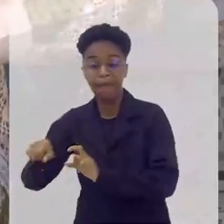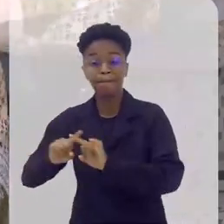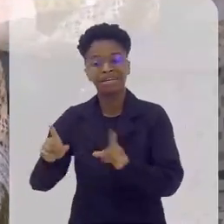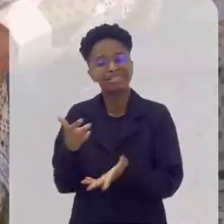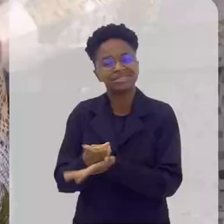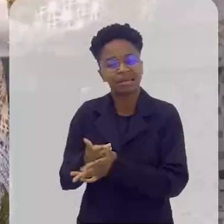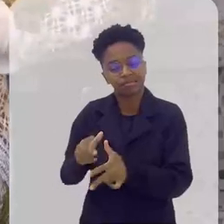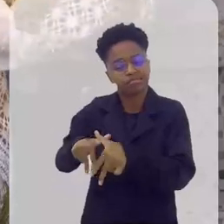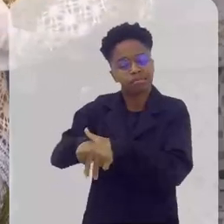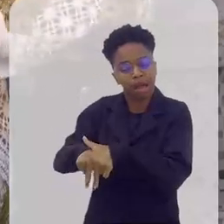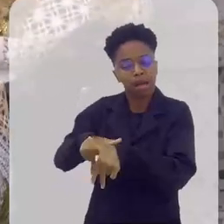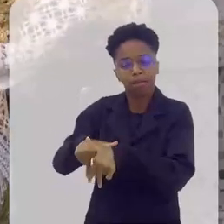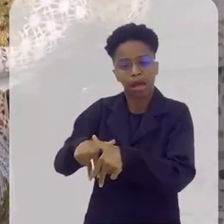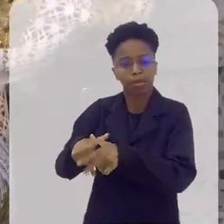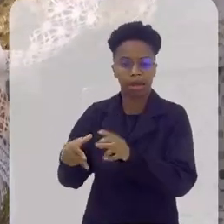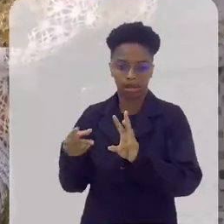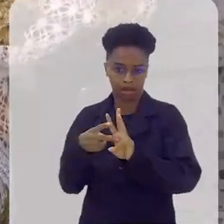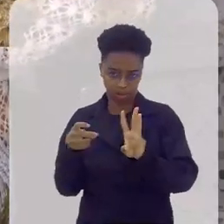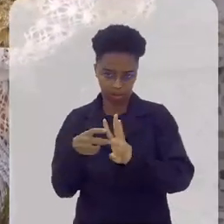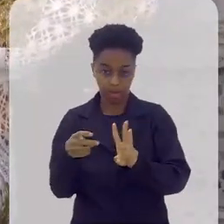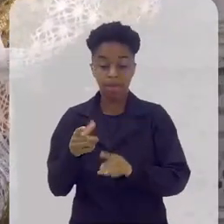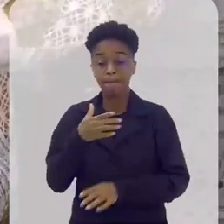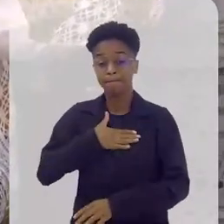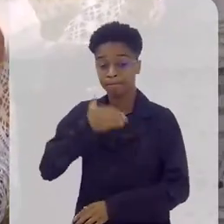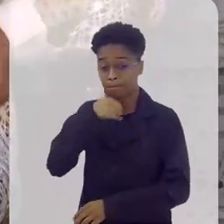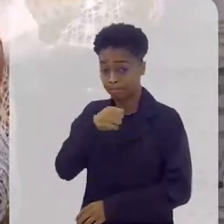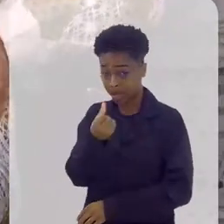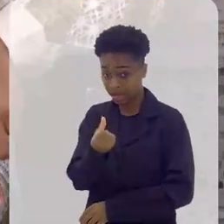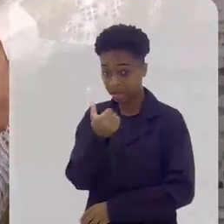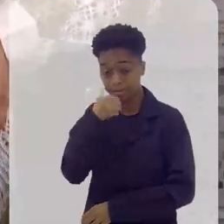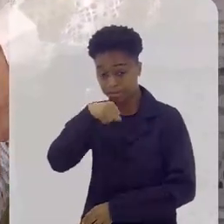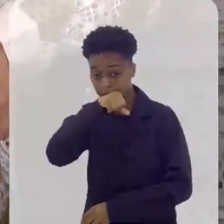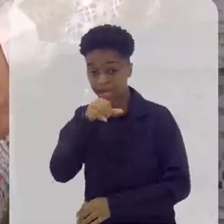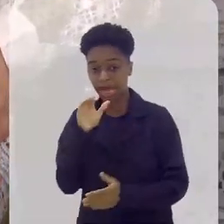volta e meia esse caboclo incorporava na mamãe. Mamãe era casada com um